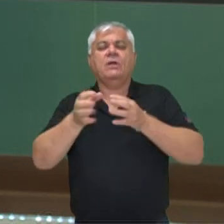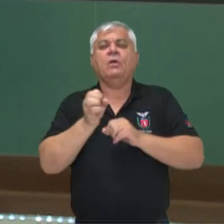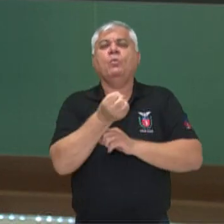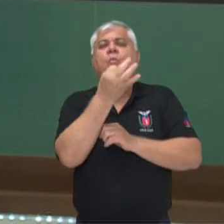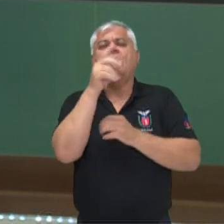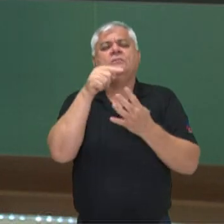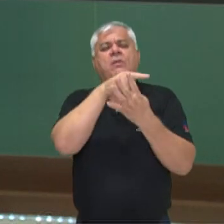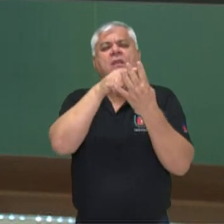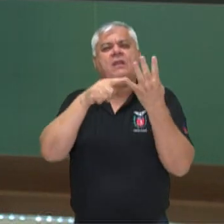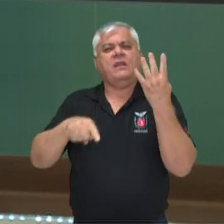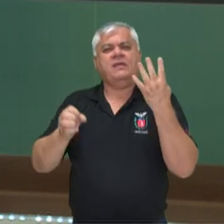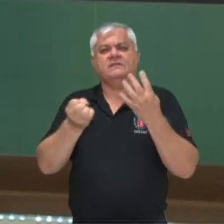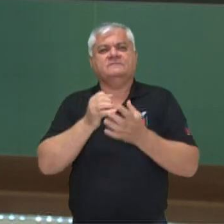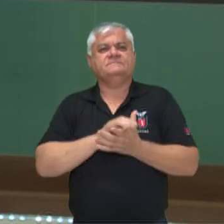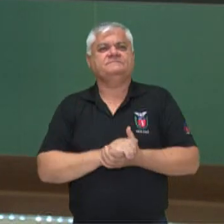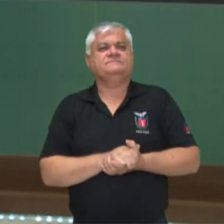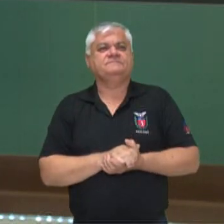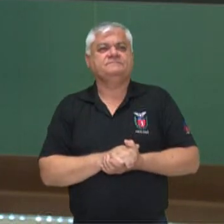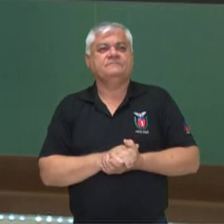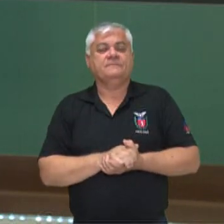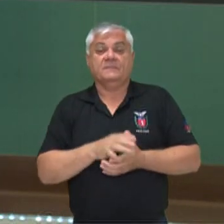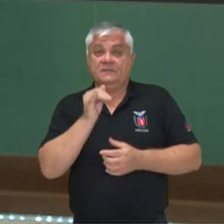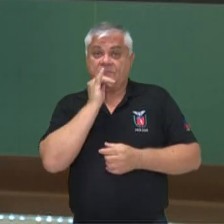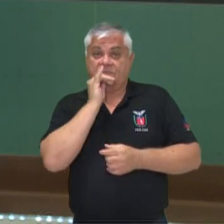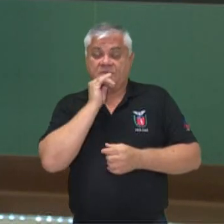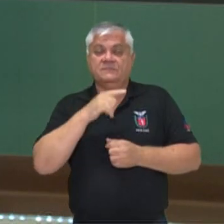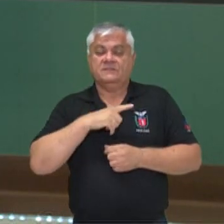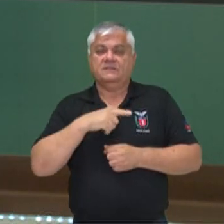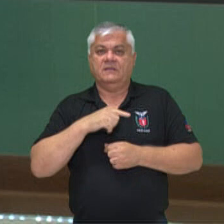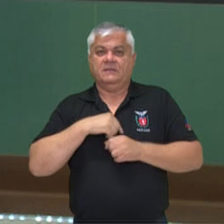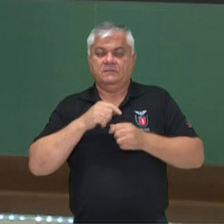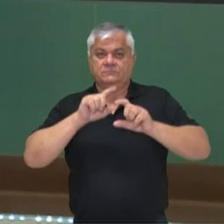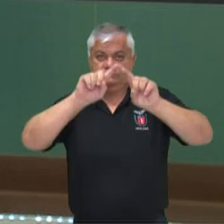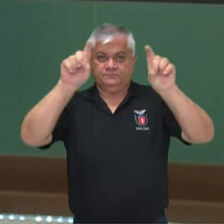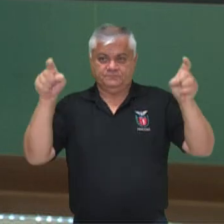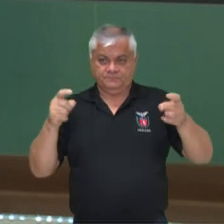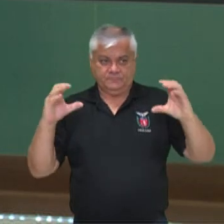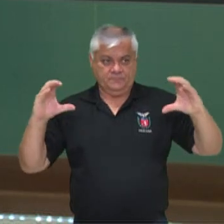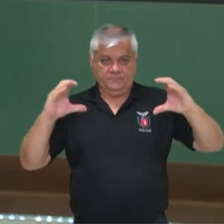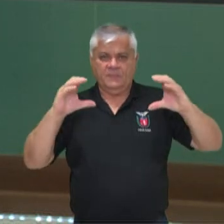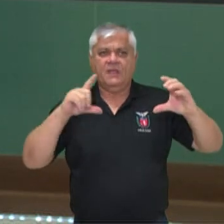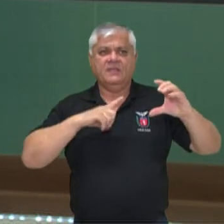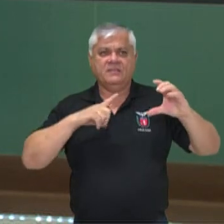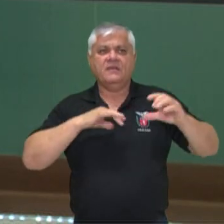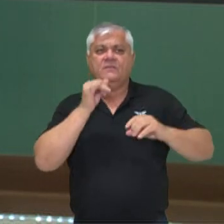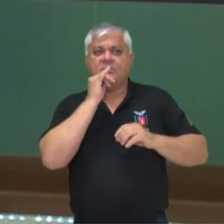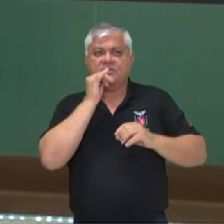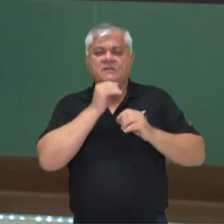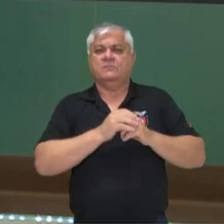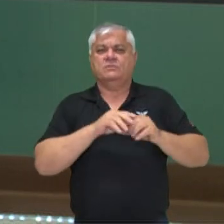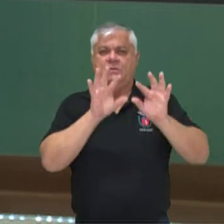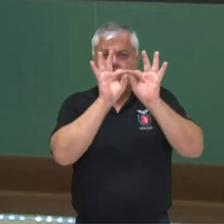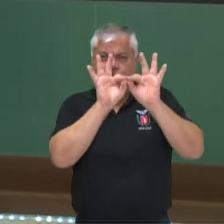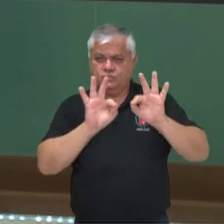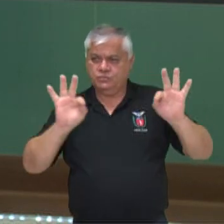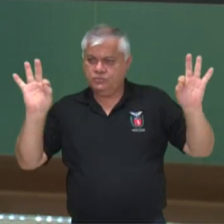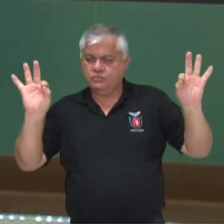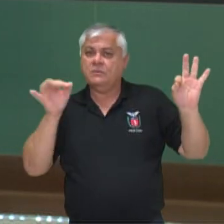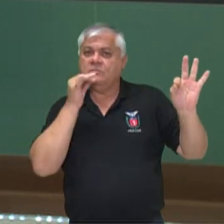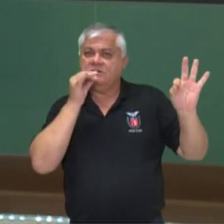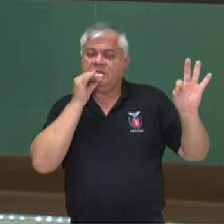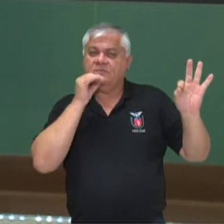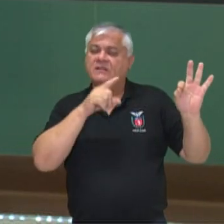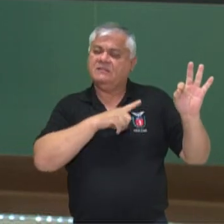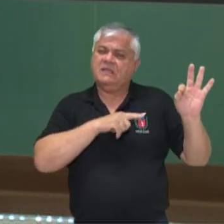você tenha. Tem o por agrupamento. Por agrupamento, normalmente, você tem um polinômio com uma quantidade par